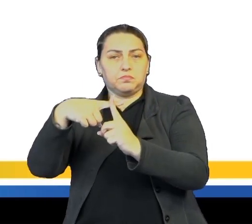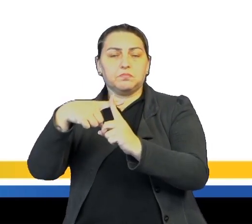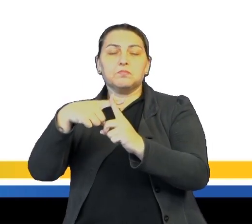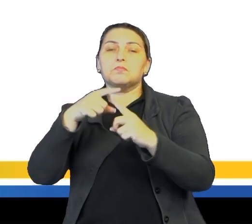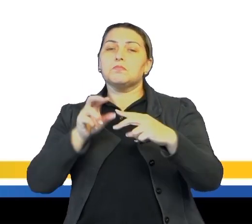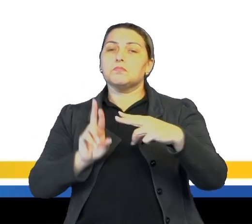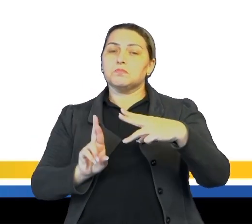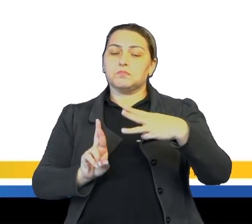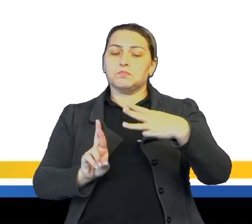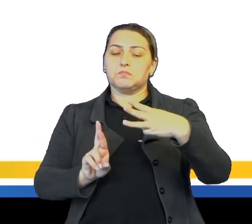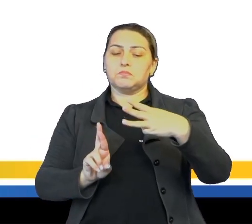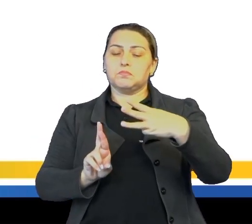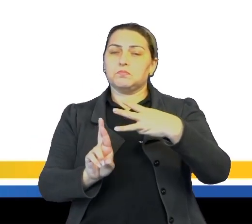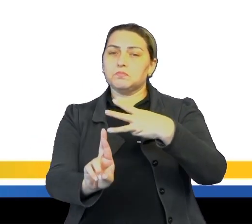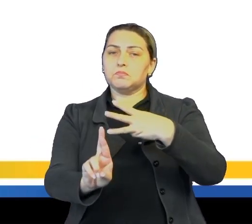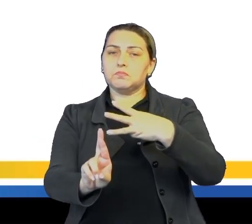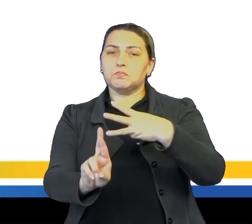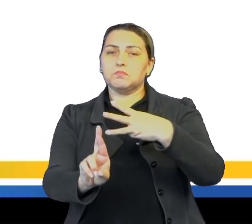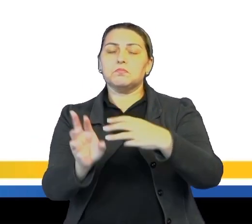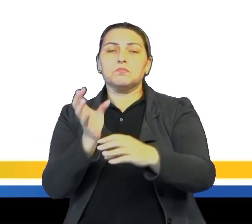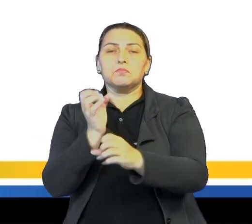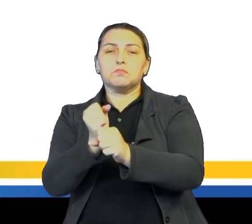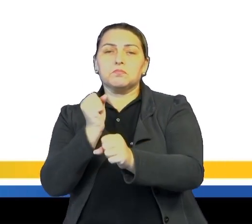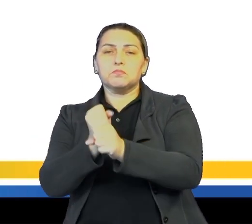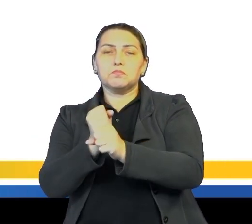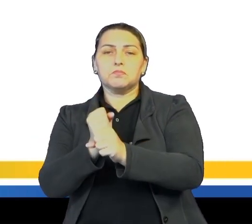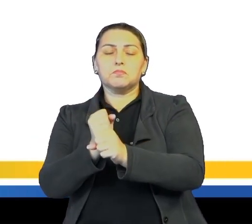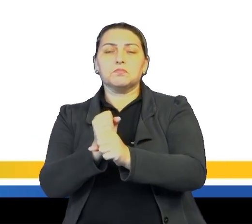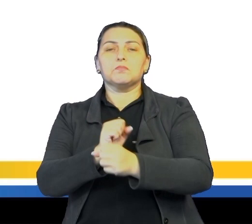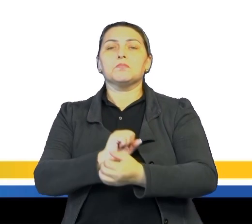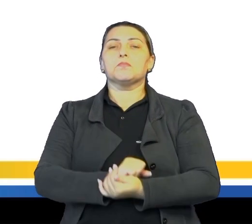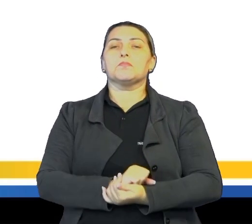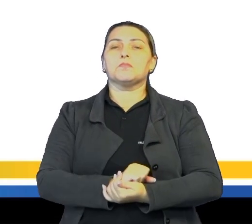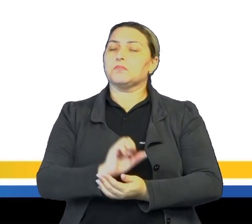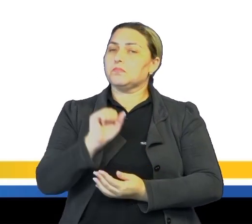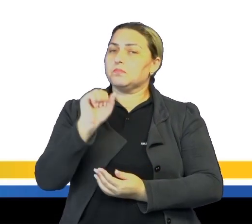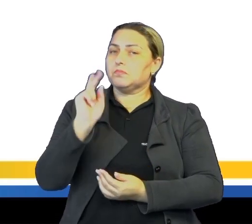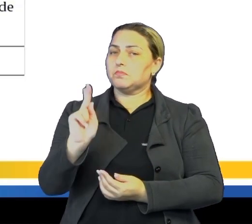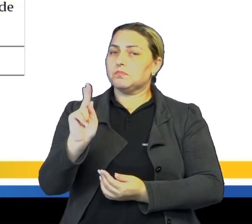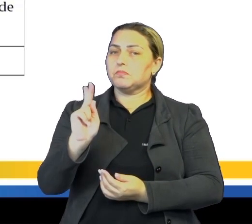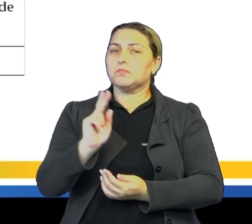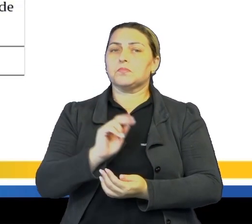o resultado você chama de soma ou total ok